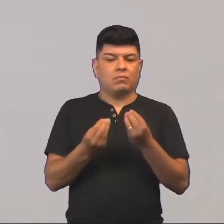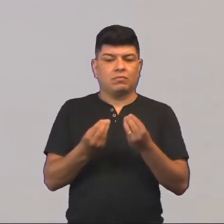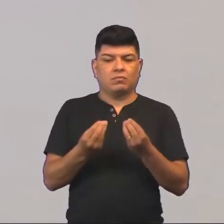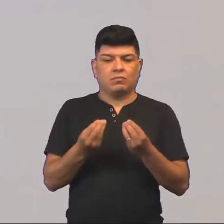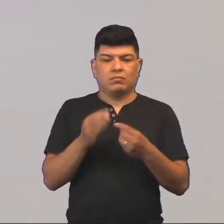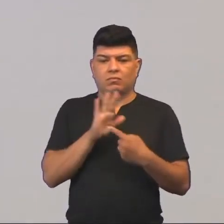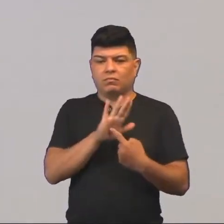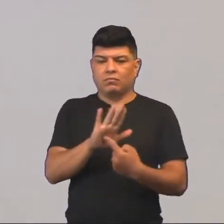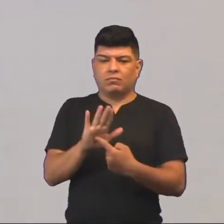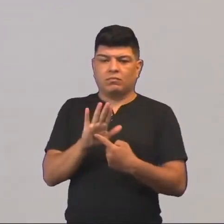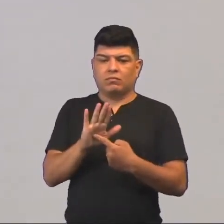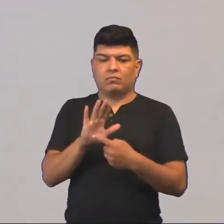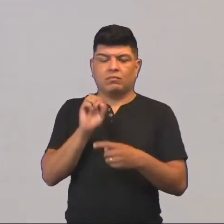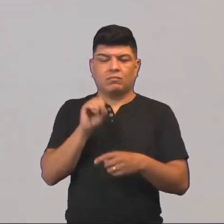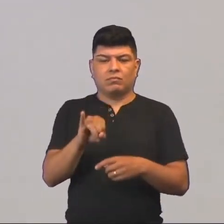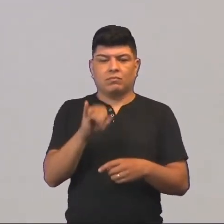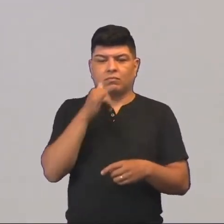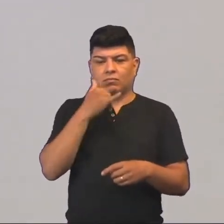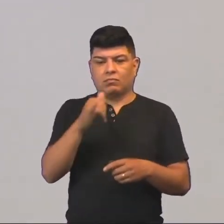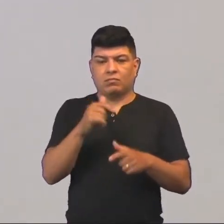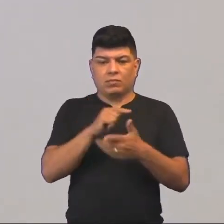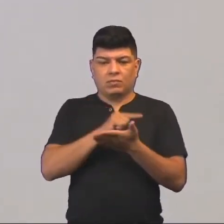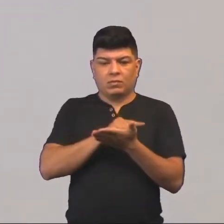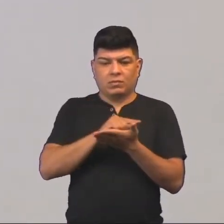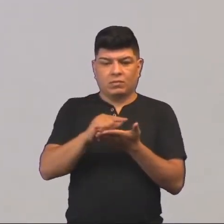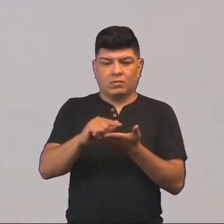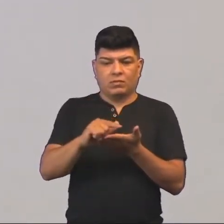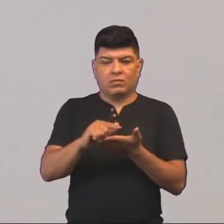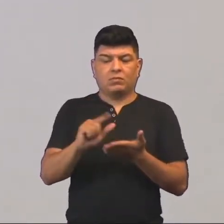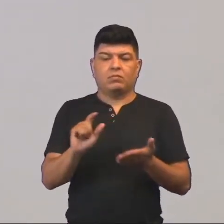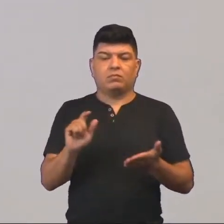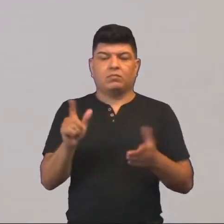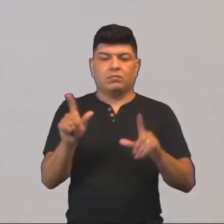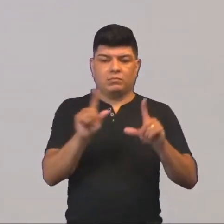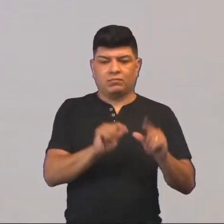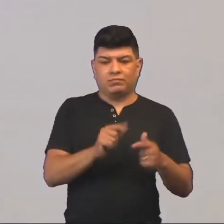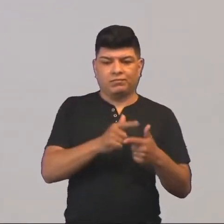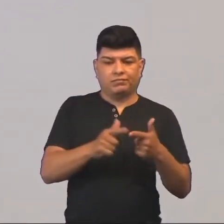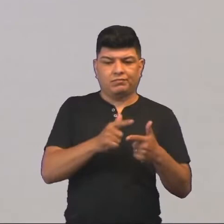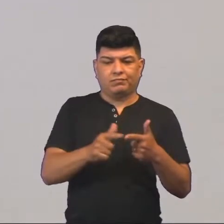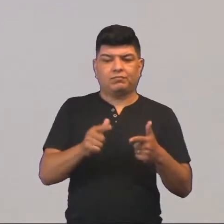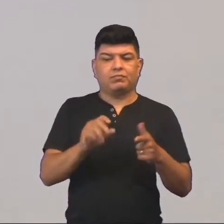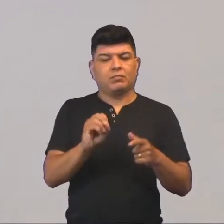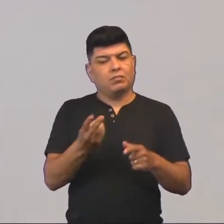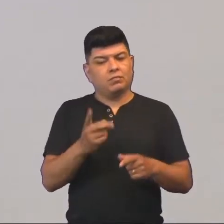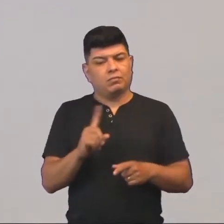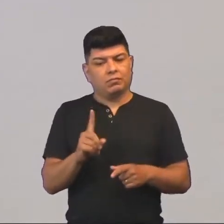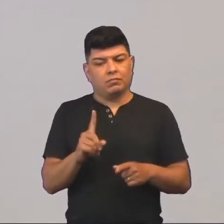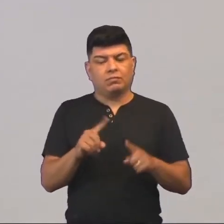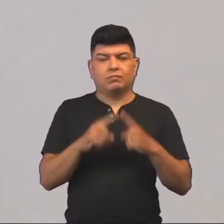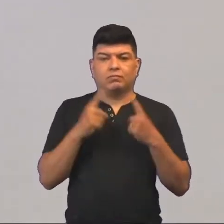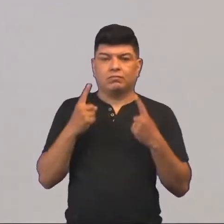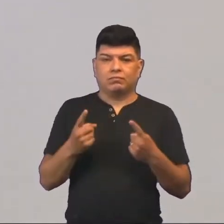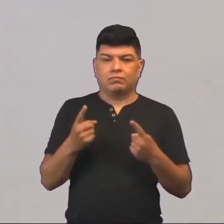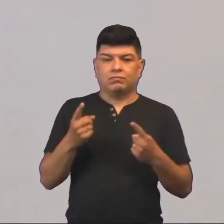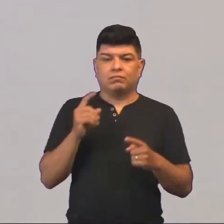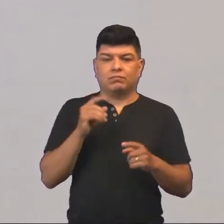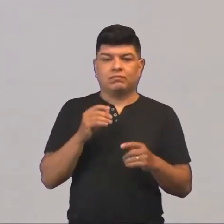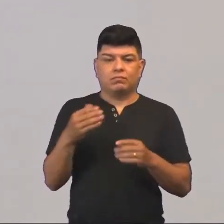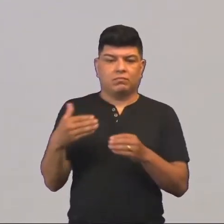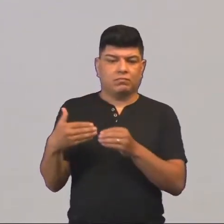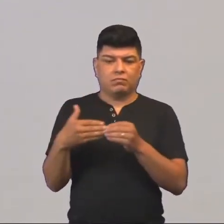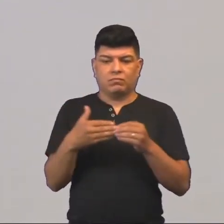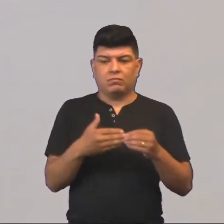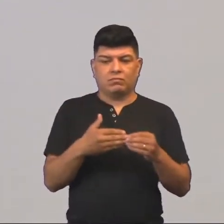ser abordada, se vai ser um tipo de energia limpa que vai causar menor impacto ou não. Mas eu já gostaria de